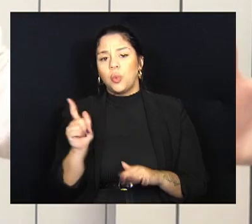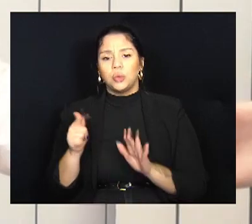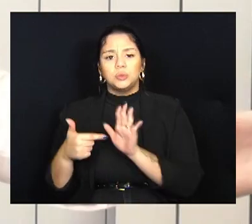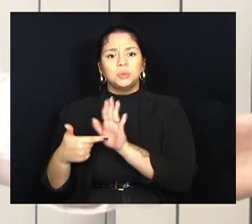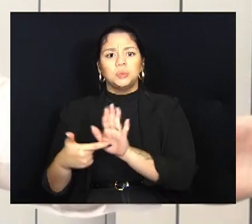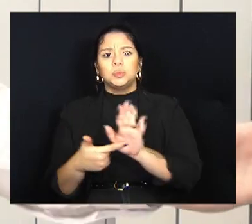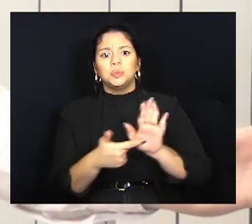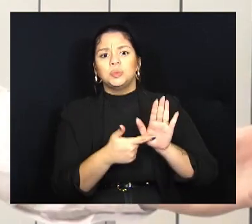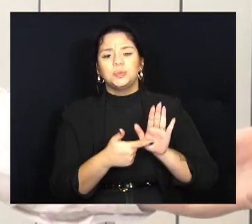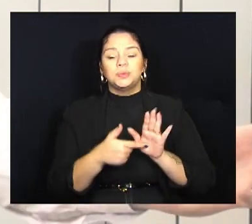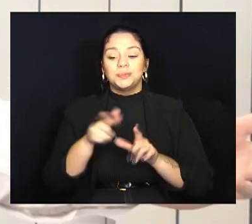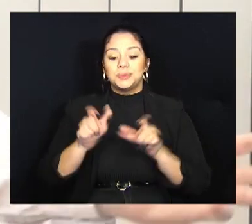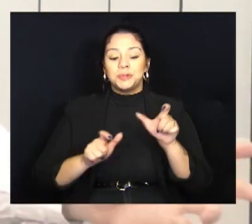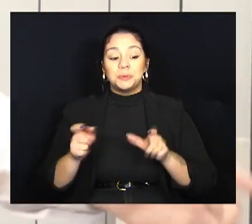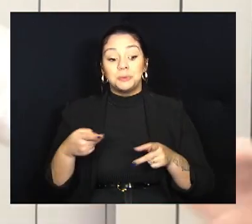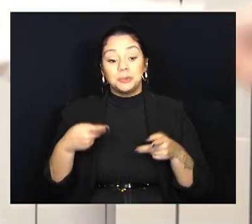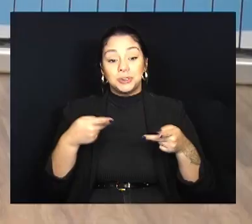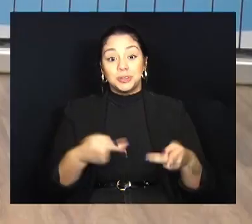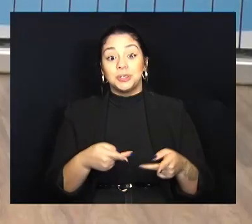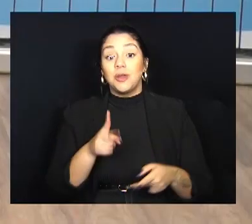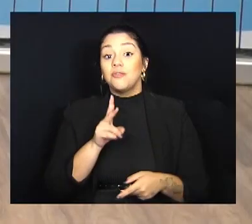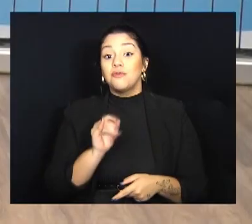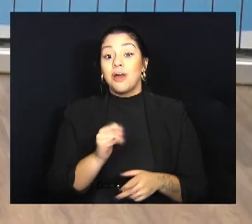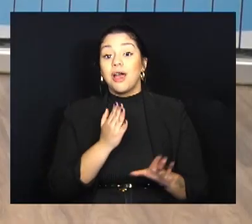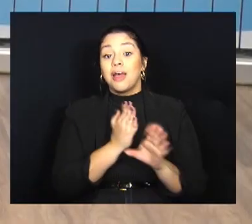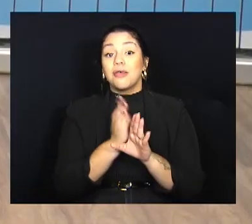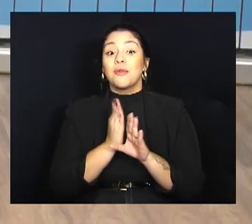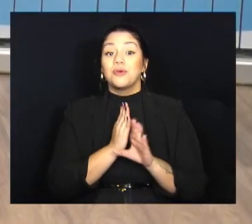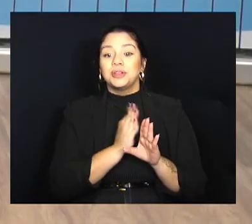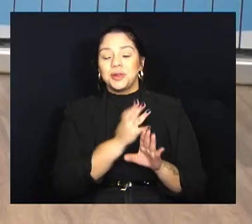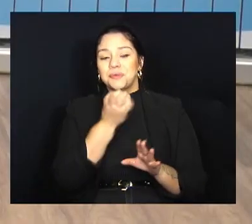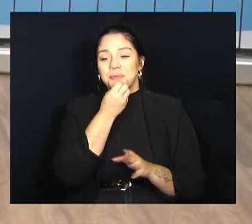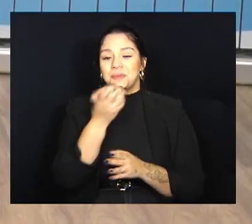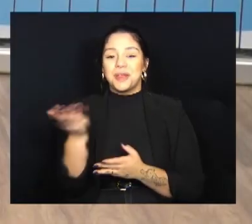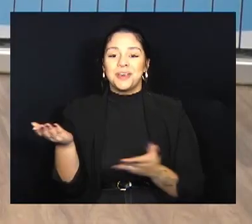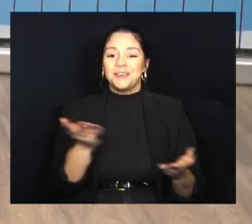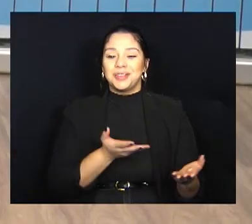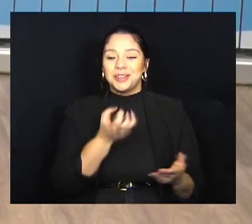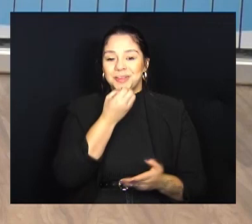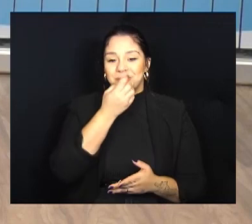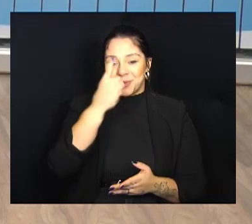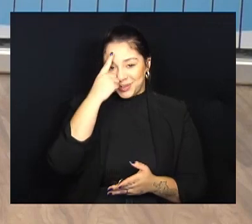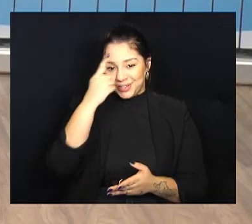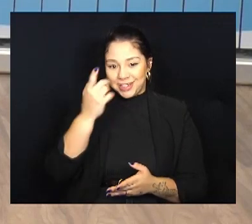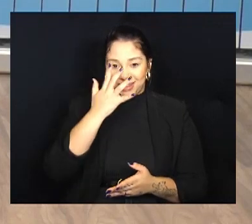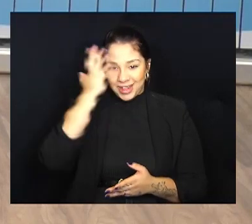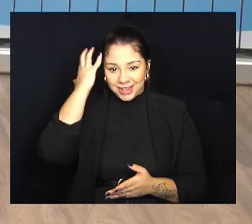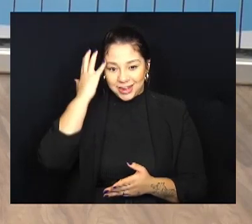que o visitante que passar por aí vai encontrar? Seja bem-vinda e bom dia, Dalila.